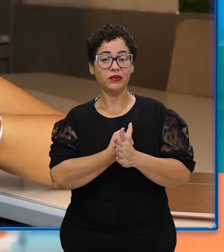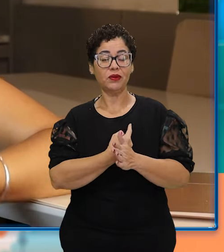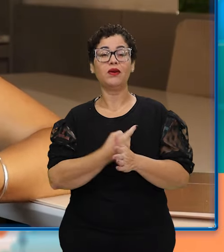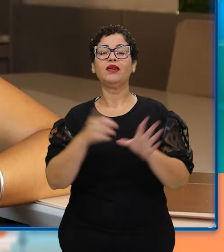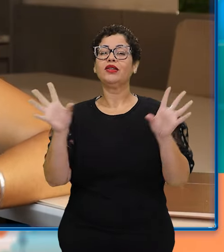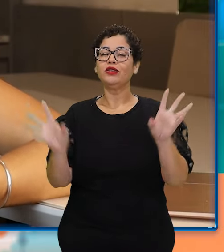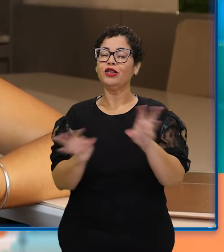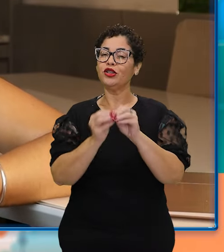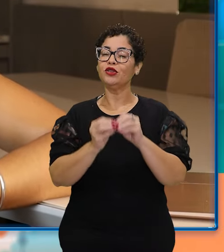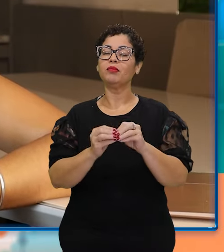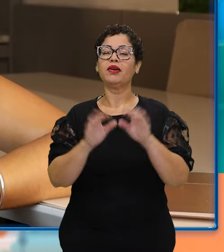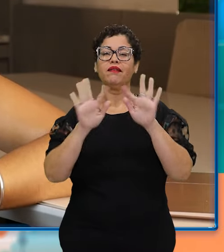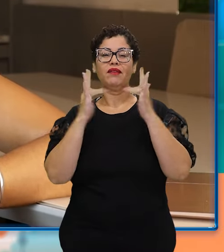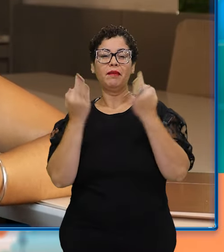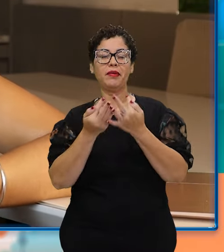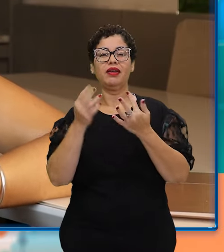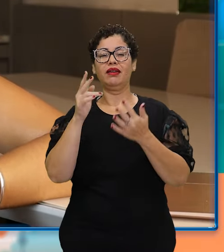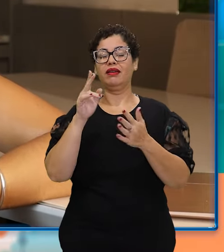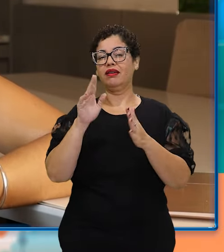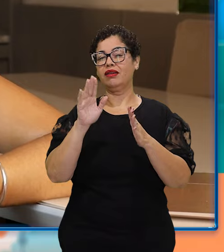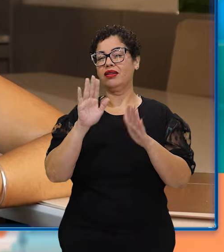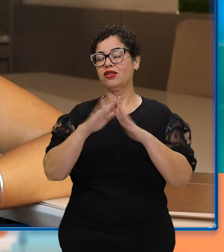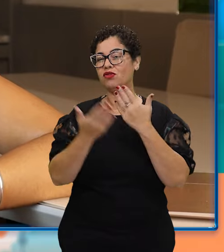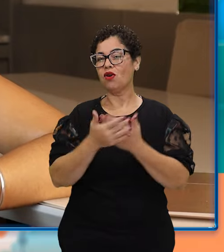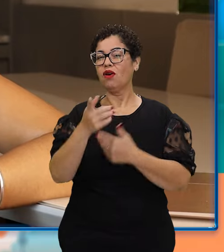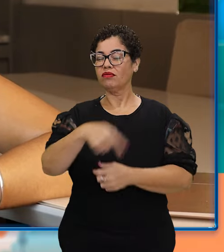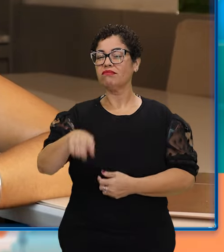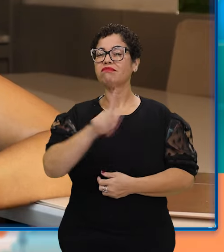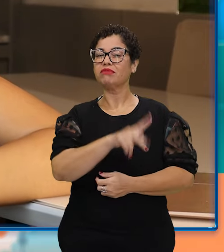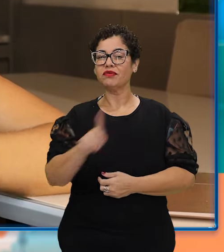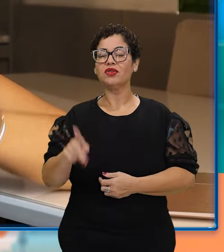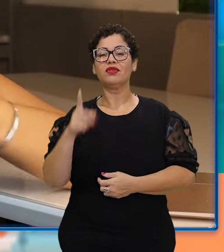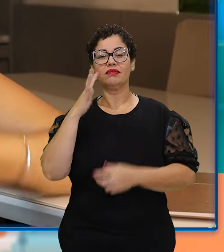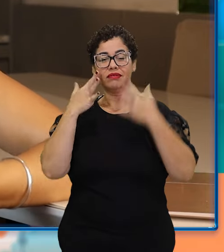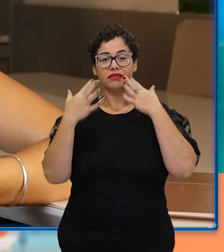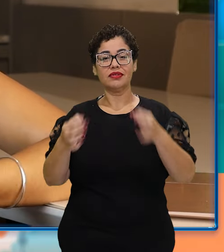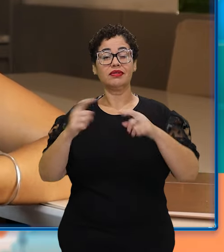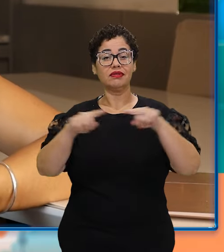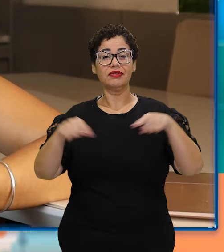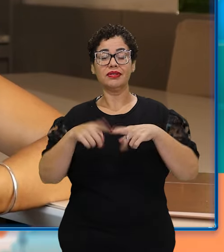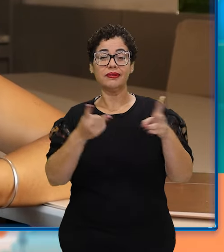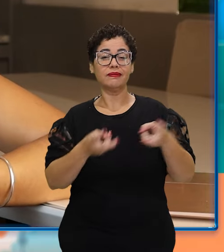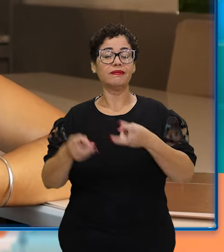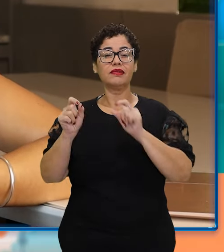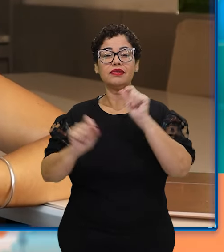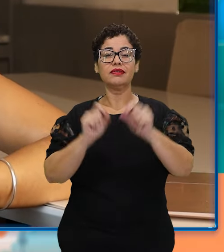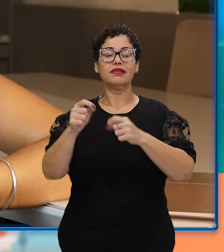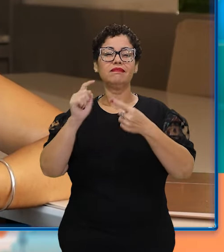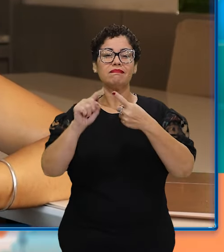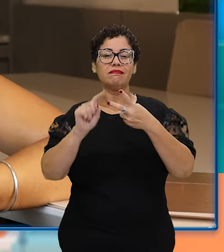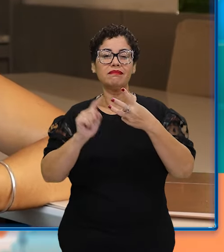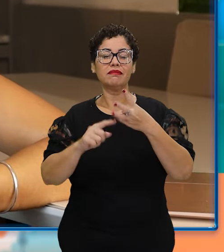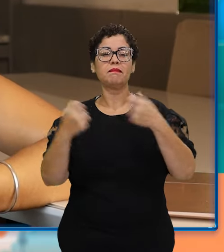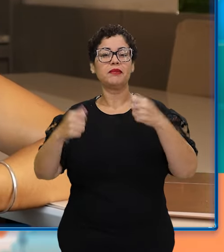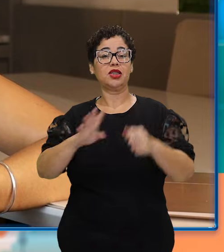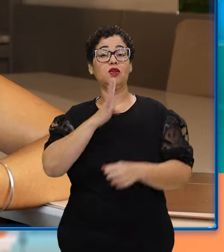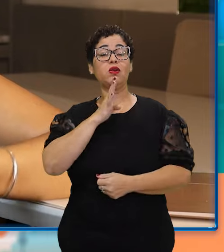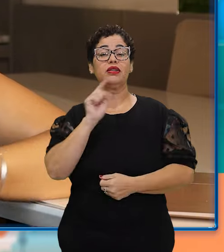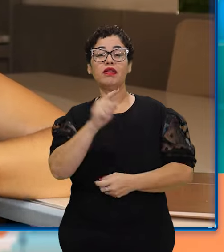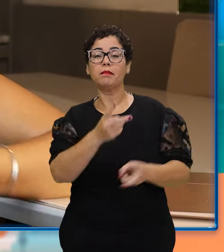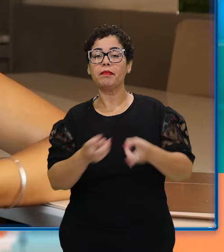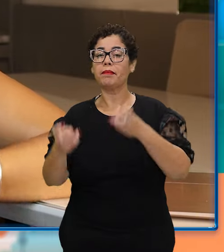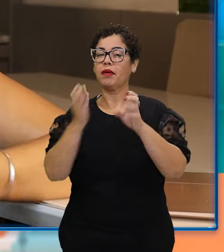em resumo, os pais e professores precisam estar de fato atentos aos sintomas e aos sinais, precisam conhecer esses